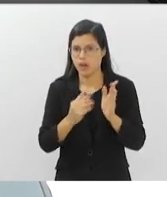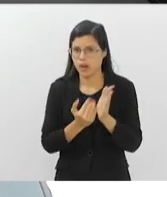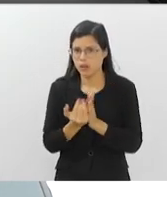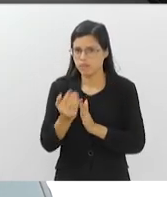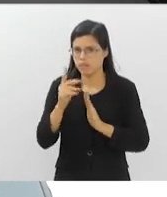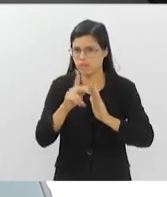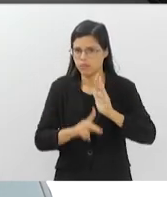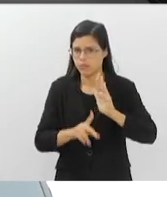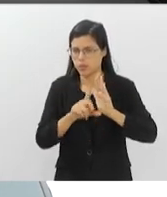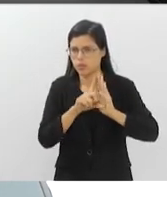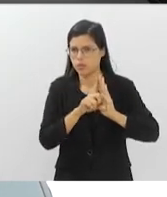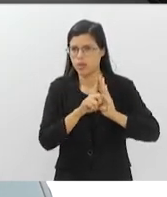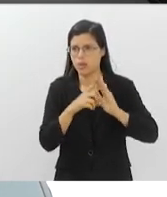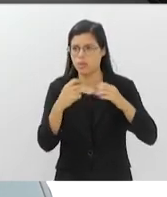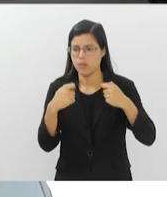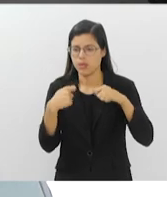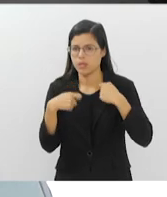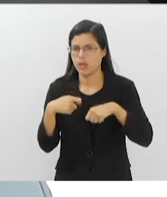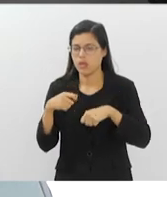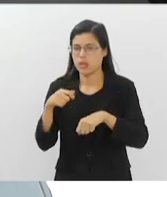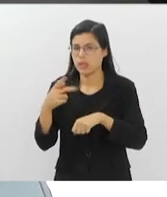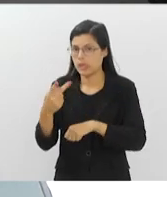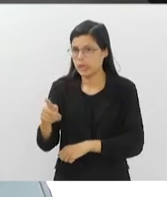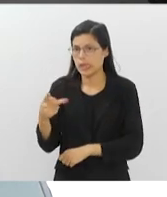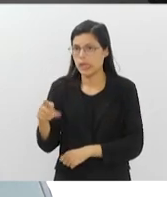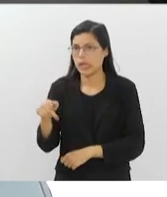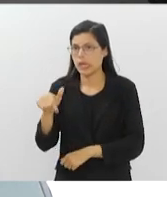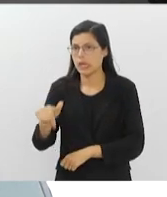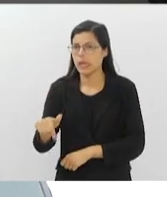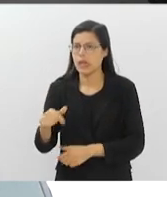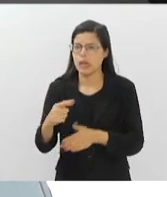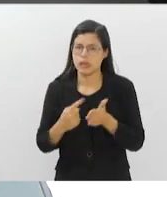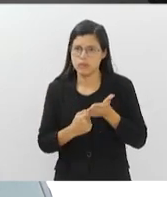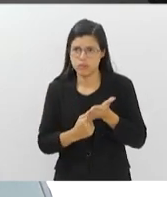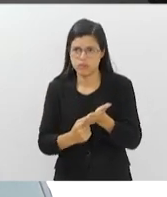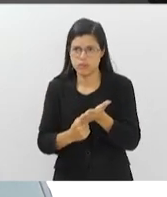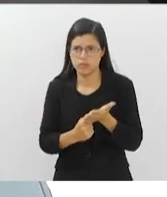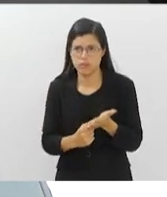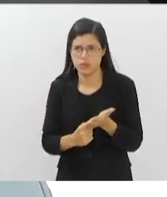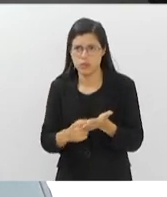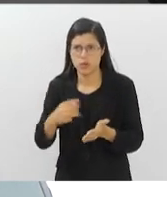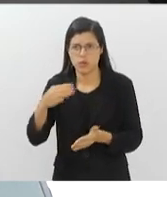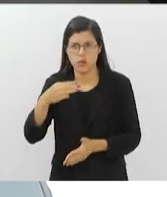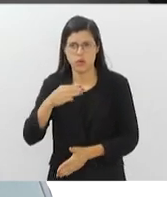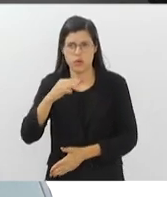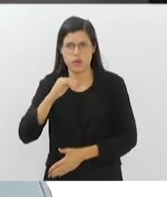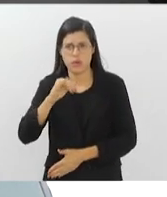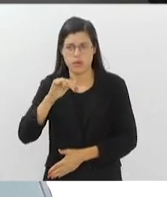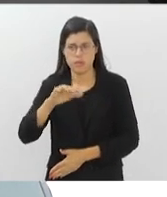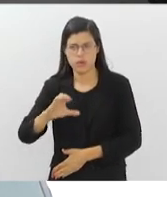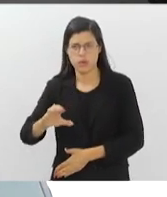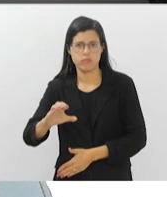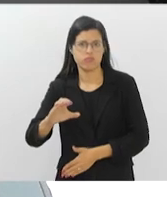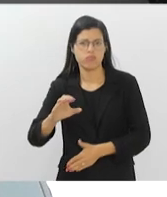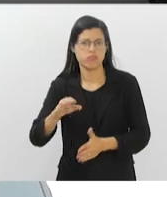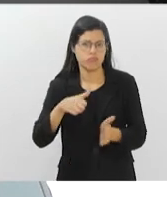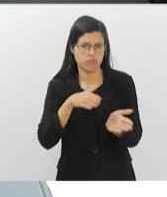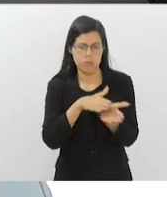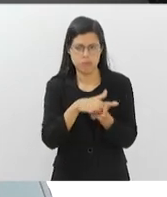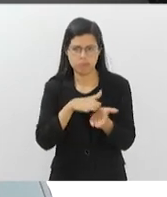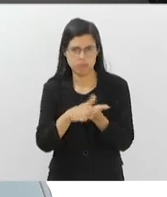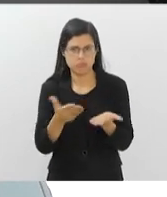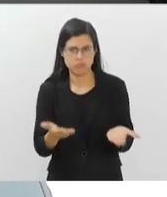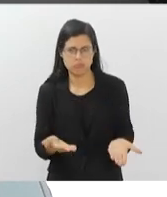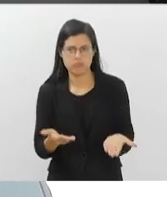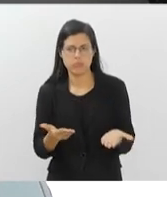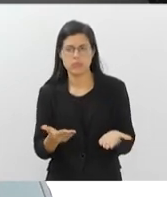lei teria que ser dele. Ele acordou com o projeto do MIC, sancionou, está lá quieto. Mas se